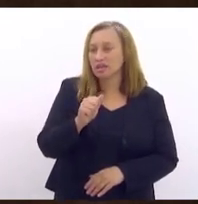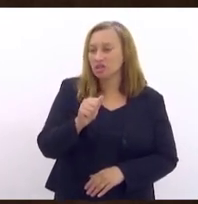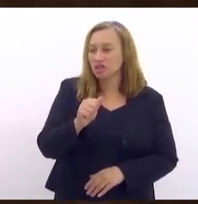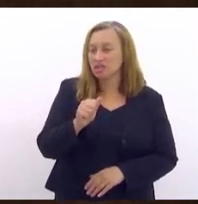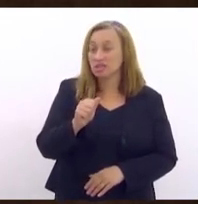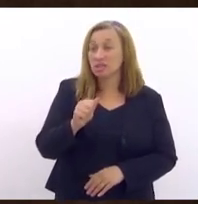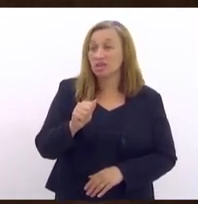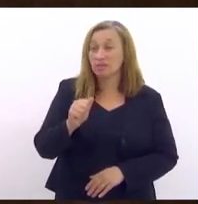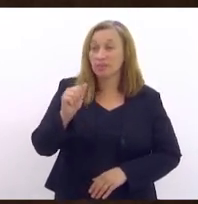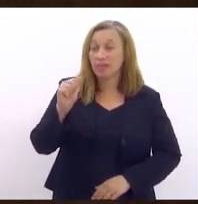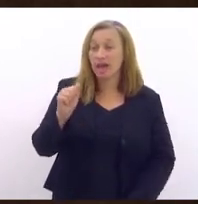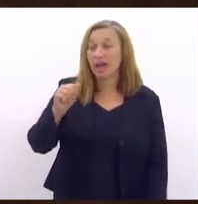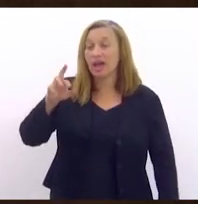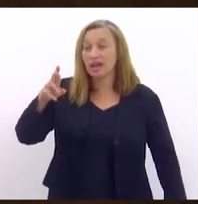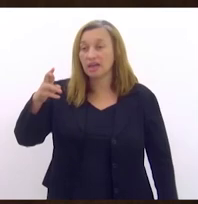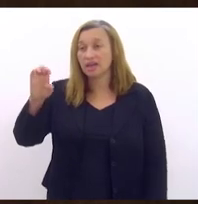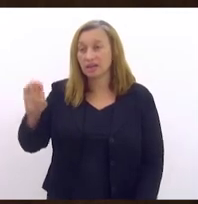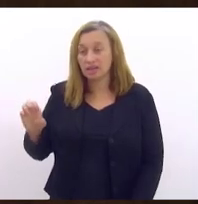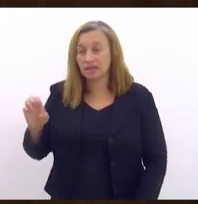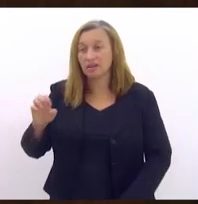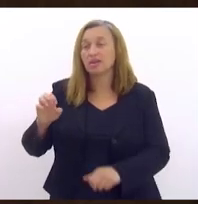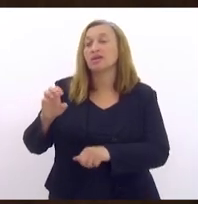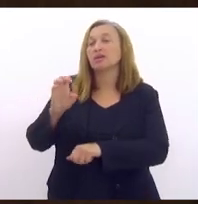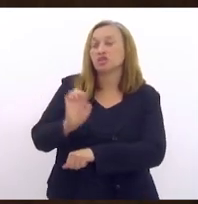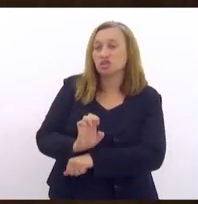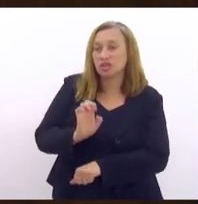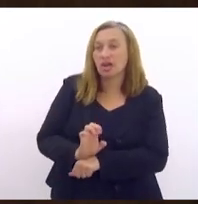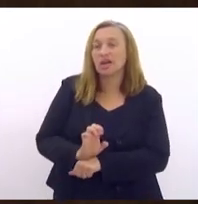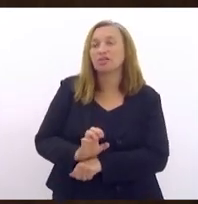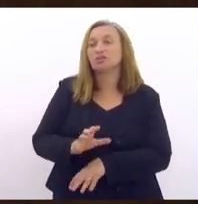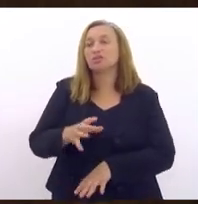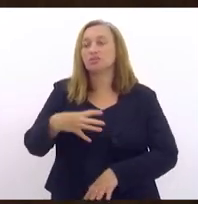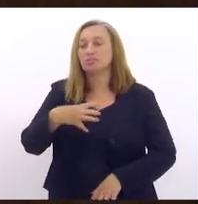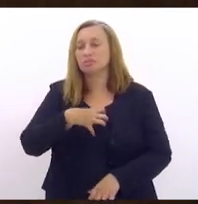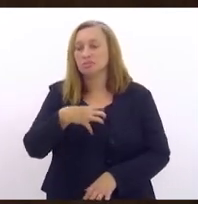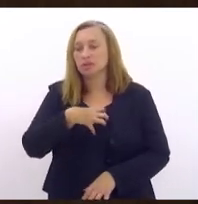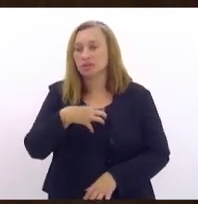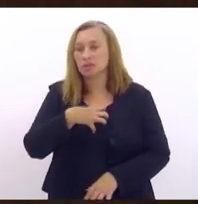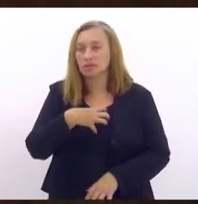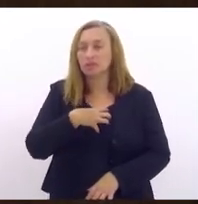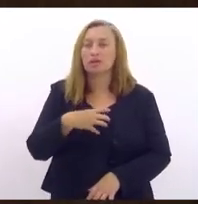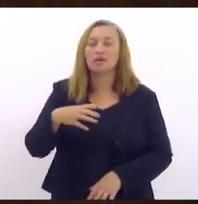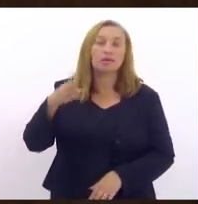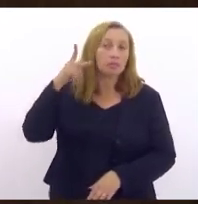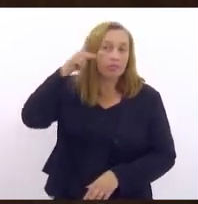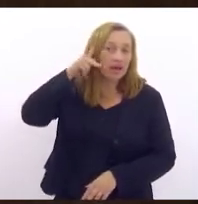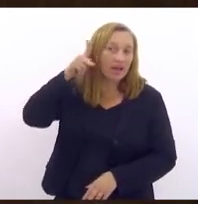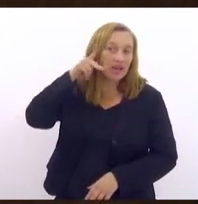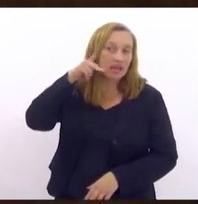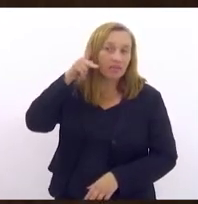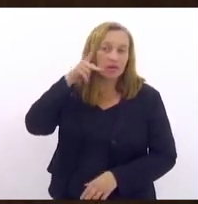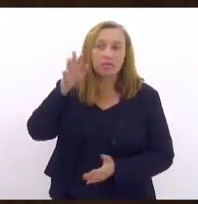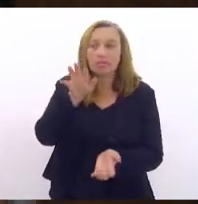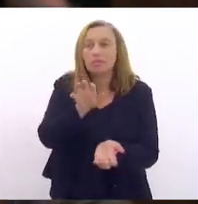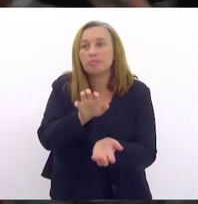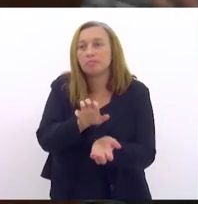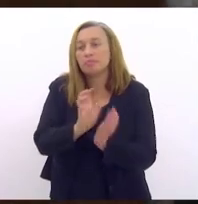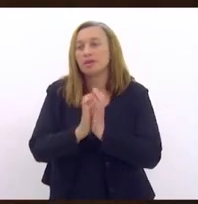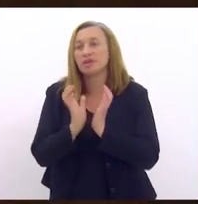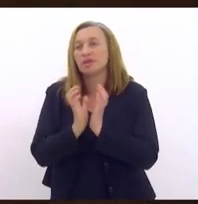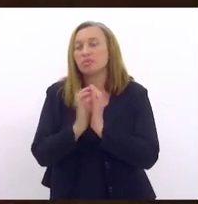Bahia, Ceará, Distrito Federal, o Maranhão, Pará, Paraíba, Pernambuco,